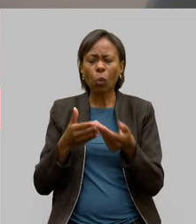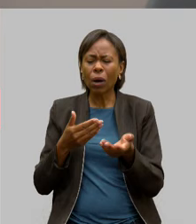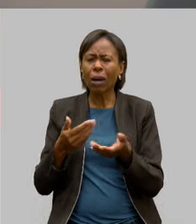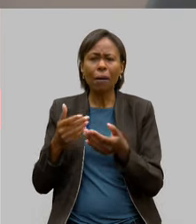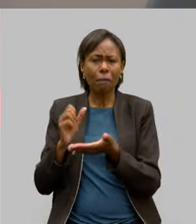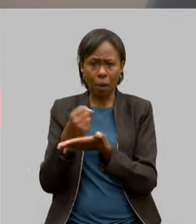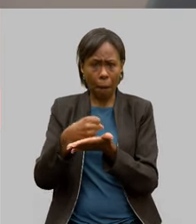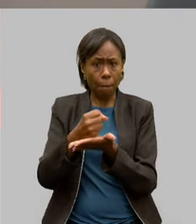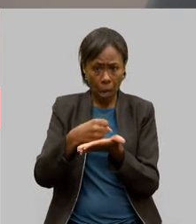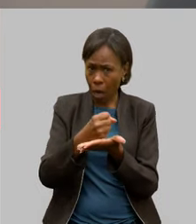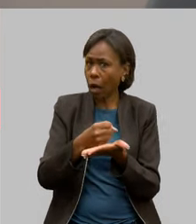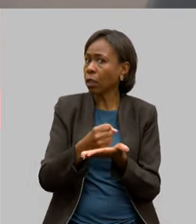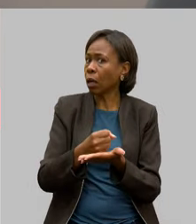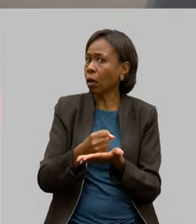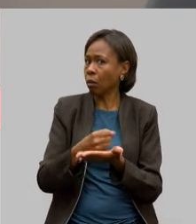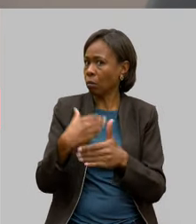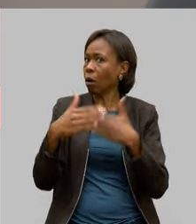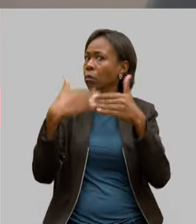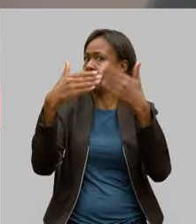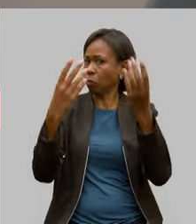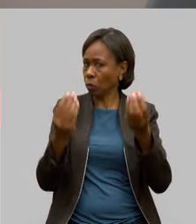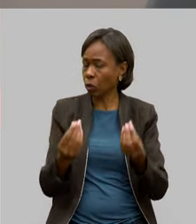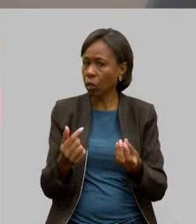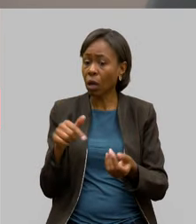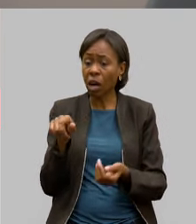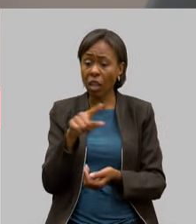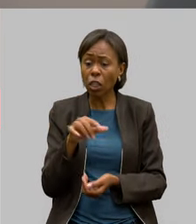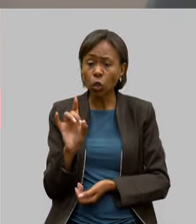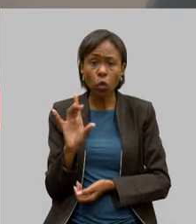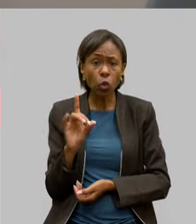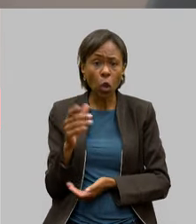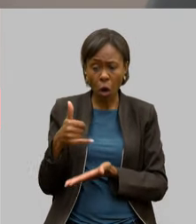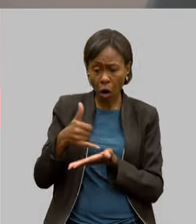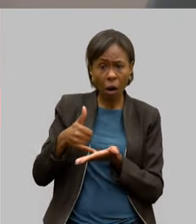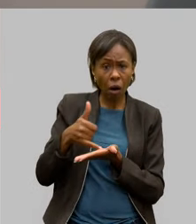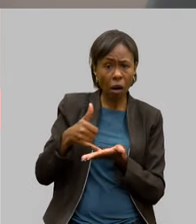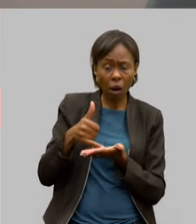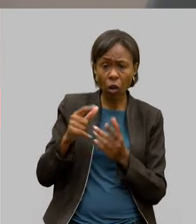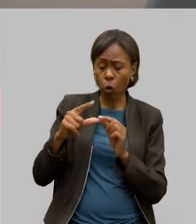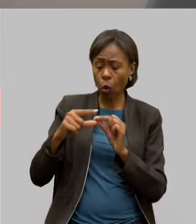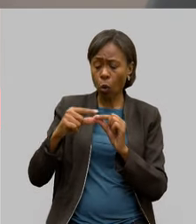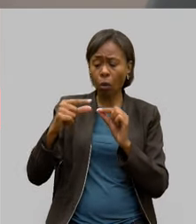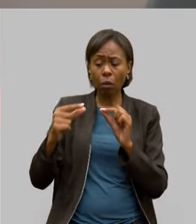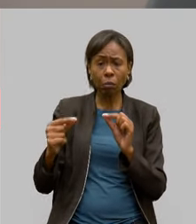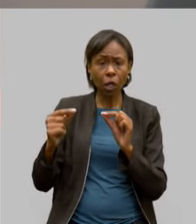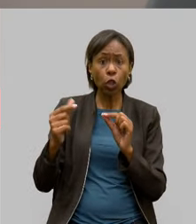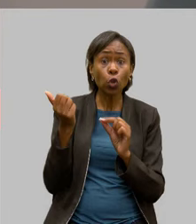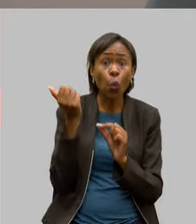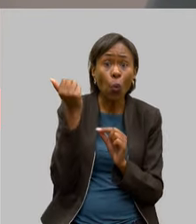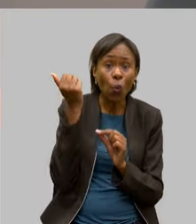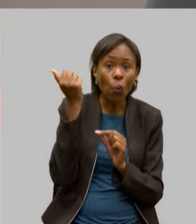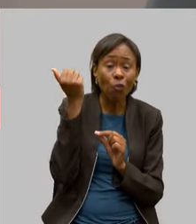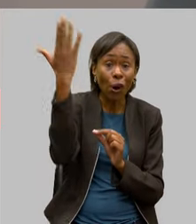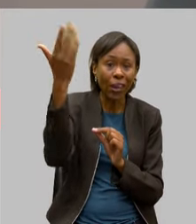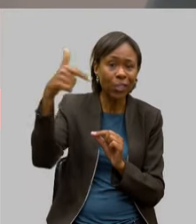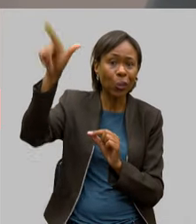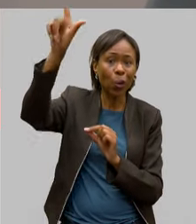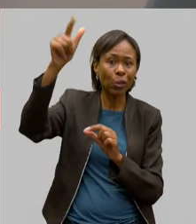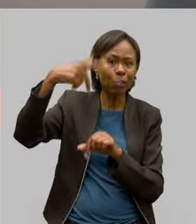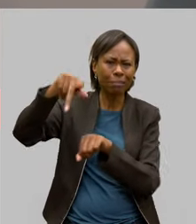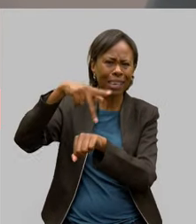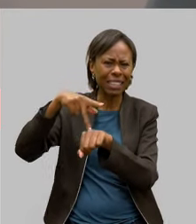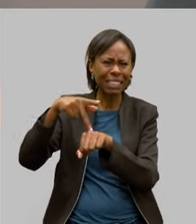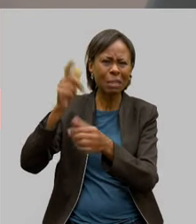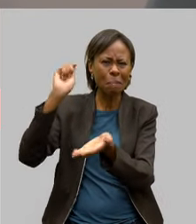o mercado de farmácias em cada farmácia dessa só tem óleo feito com plantas cultivadas em outro país que pagam imposto em outro país e que chegam